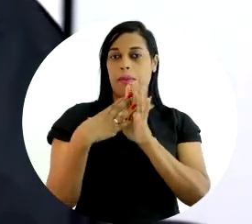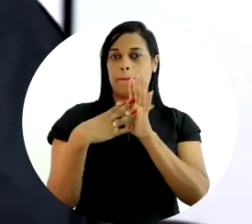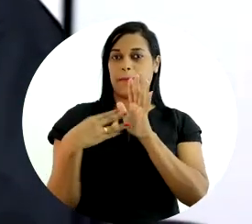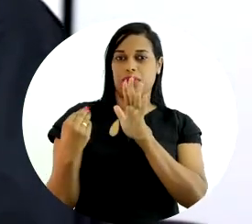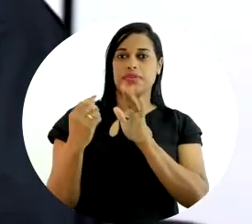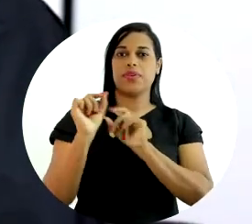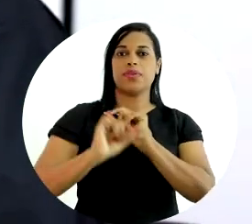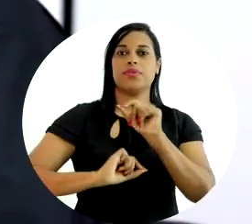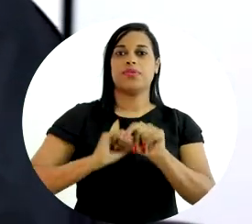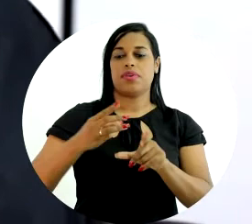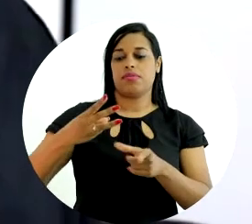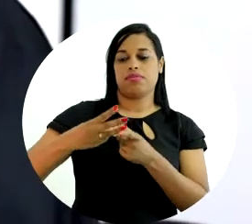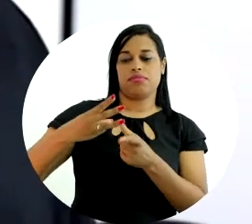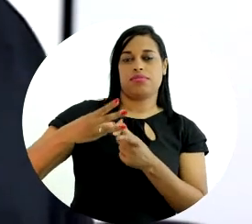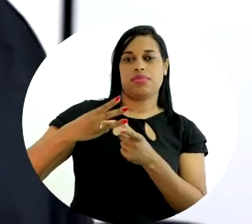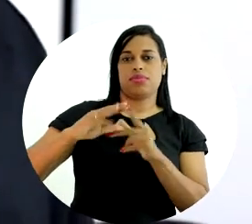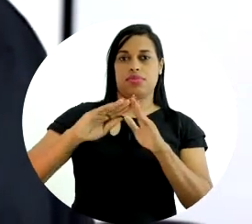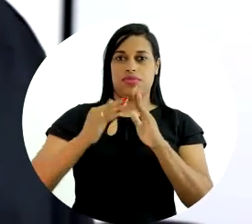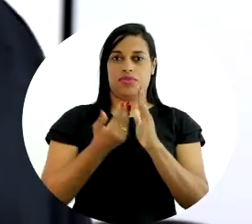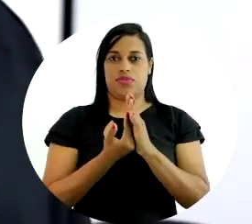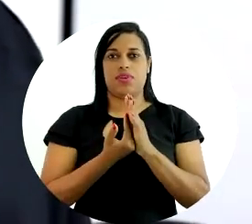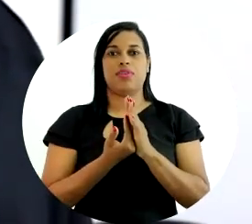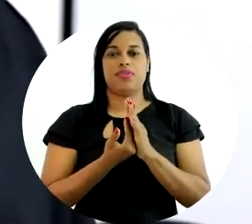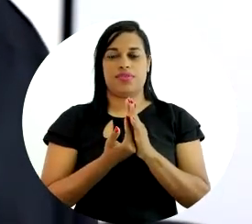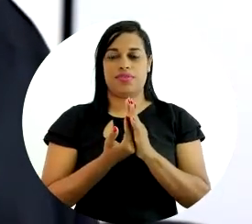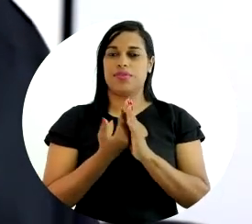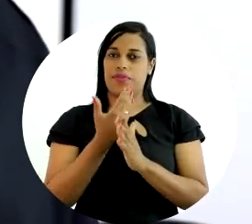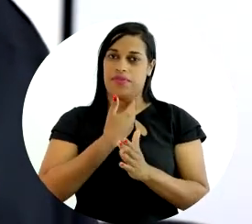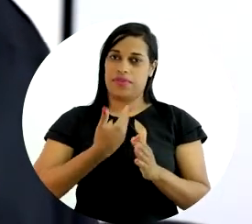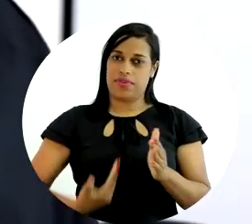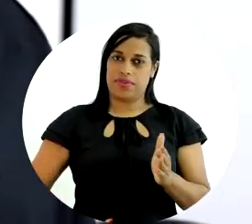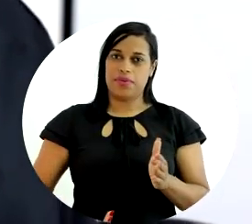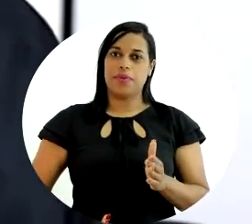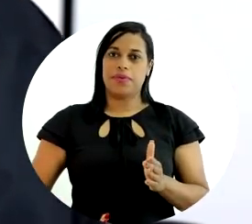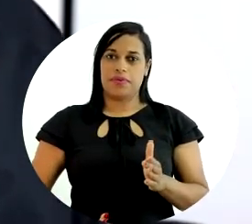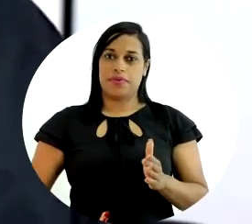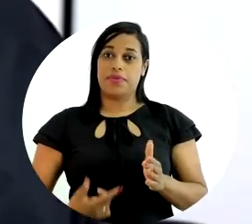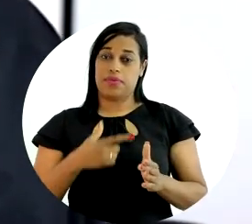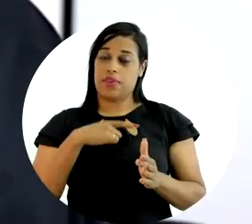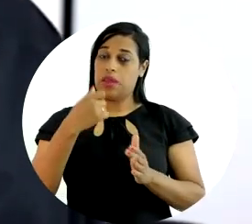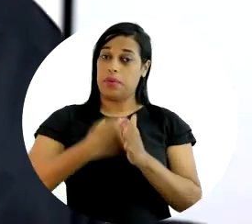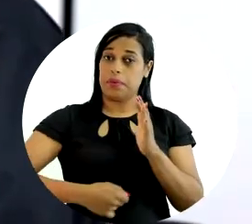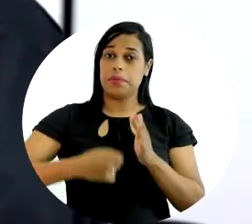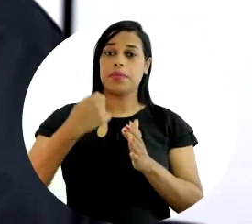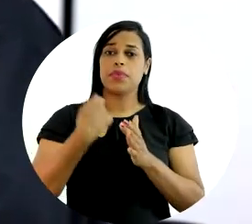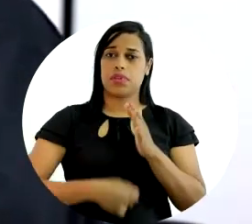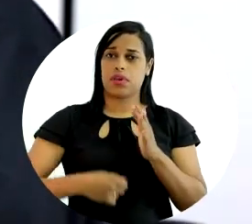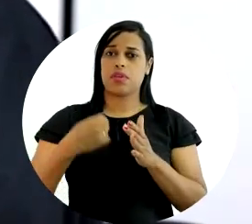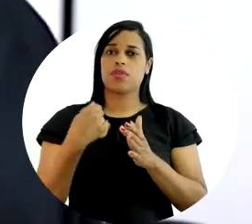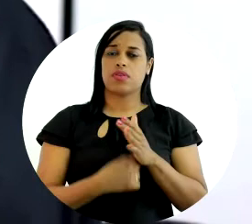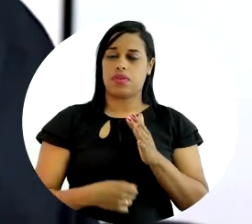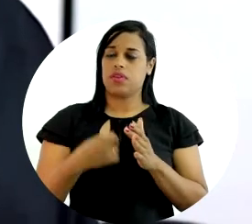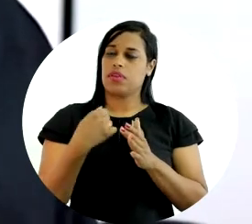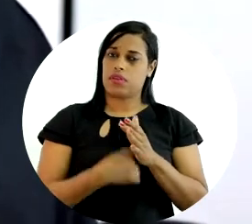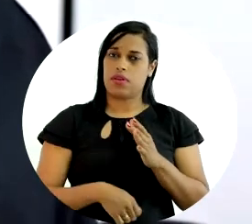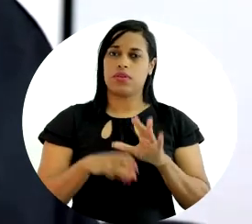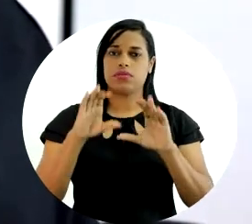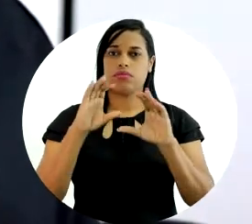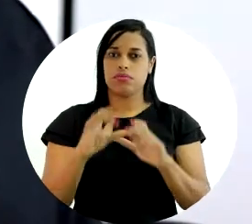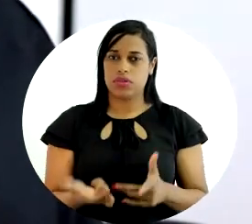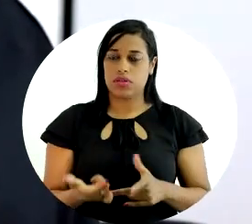foi importar o modelo de terceirização antes com as fontes existe a obra